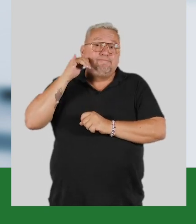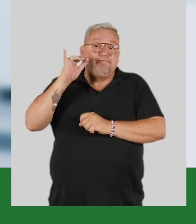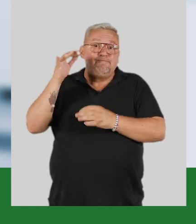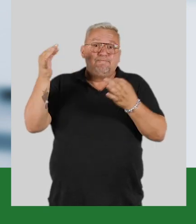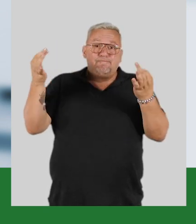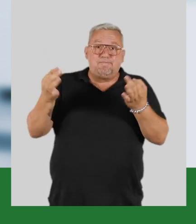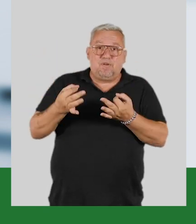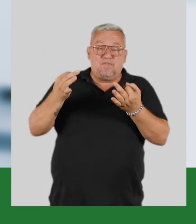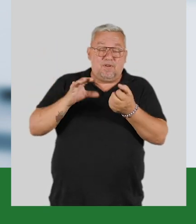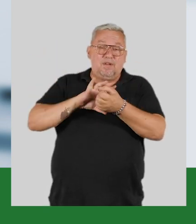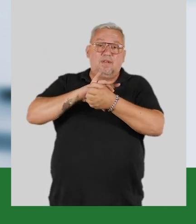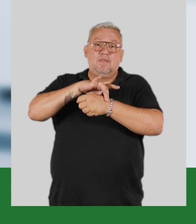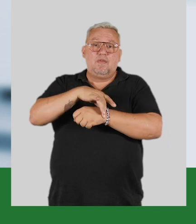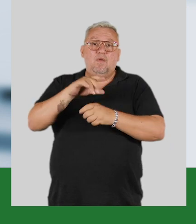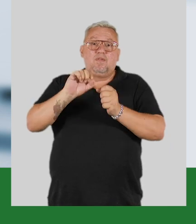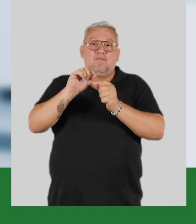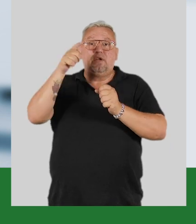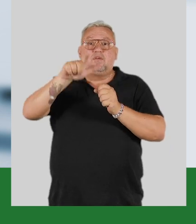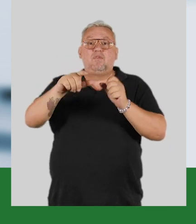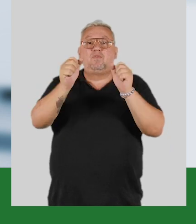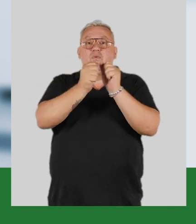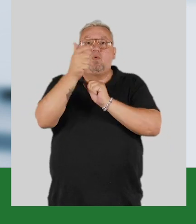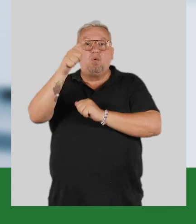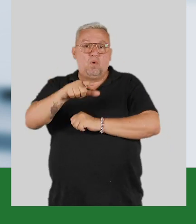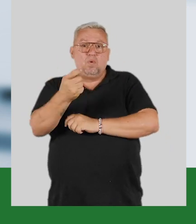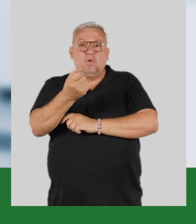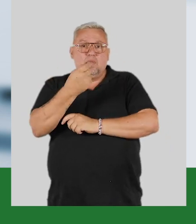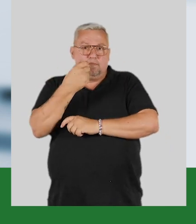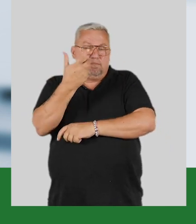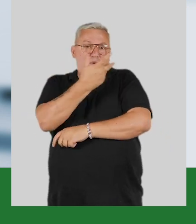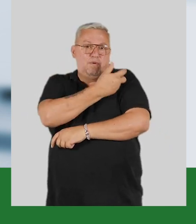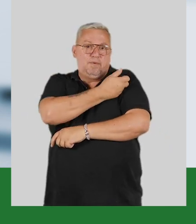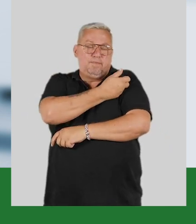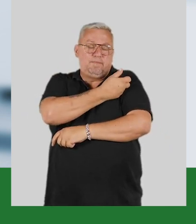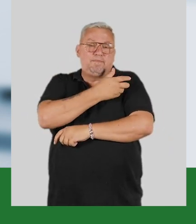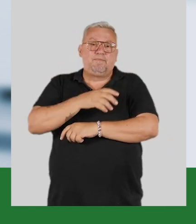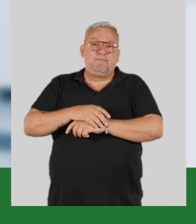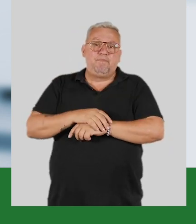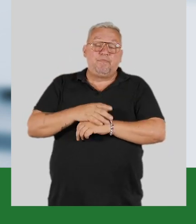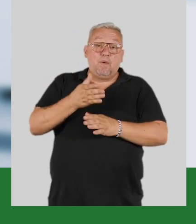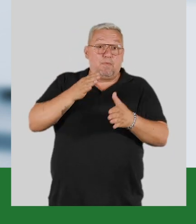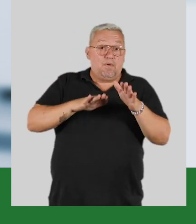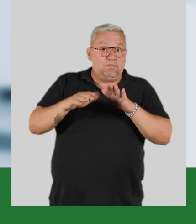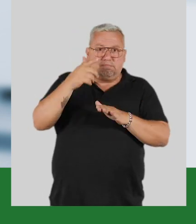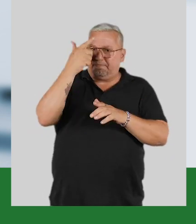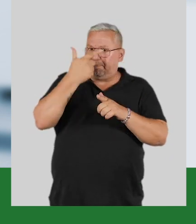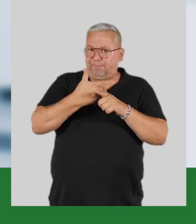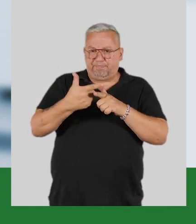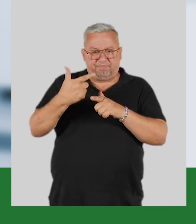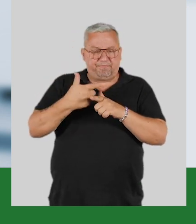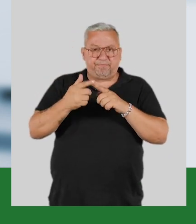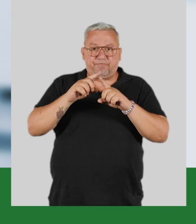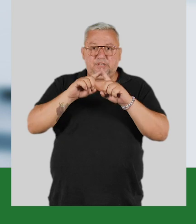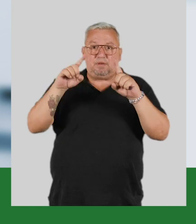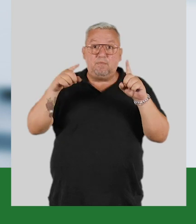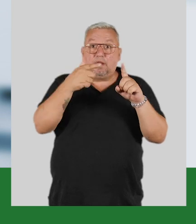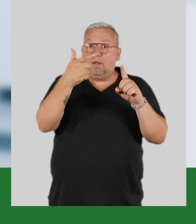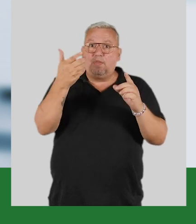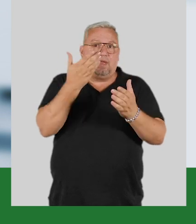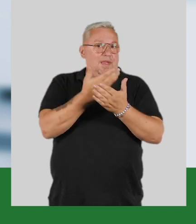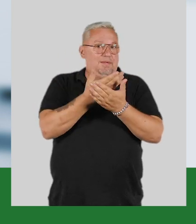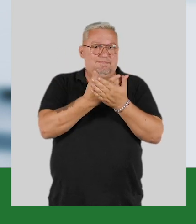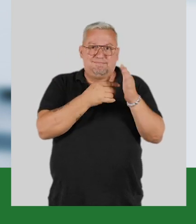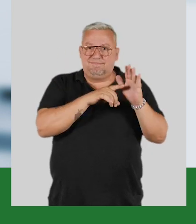eficaz e segura se feita com outra vacina concomitantemente. Provavelmente não vai ter problema, só que, como eu disse, não há estudos